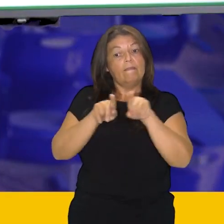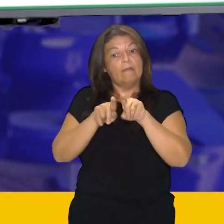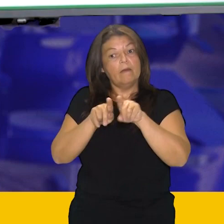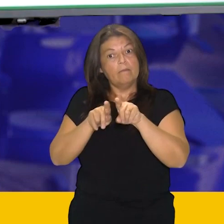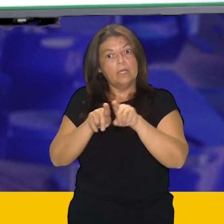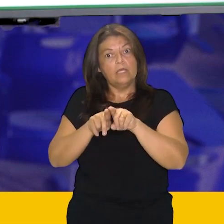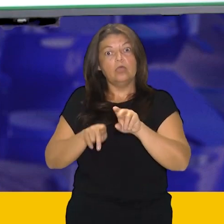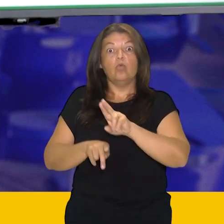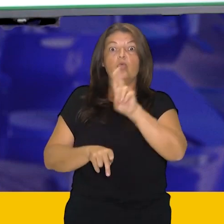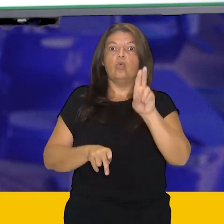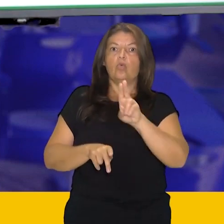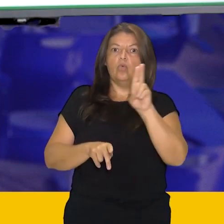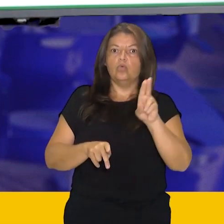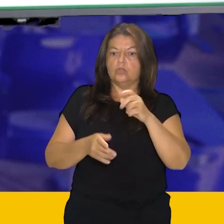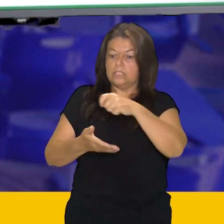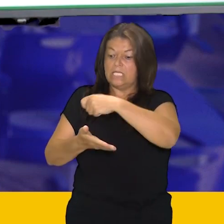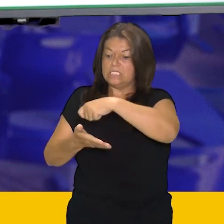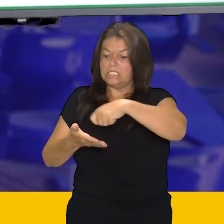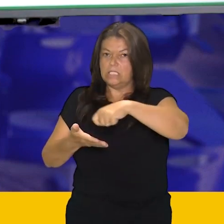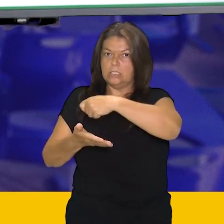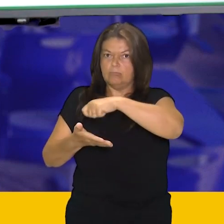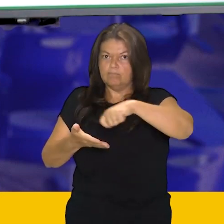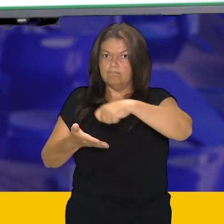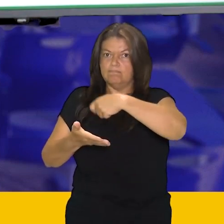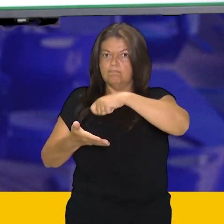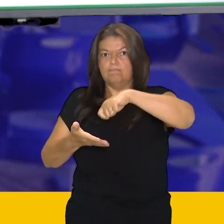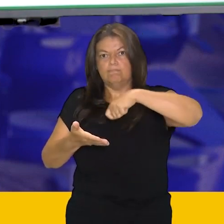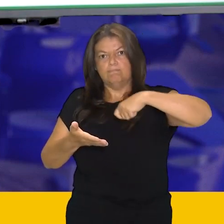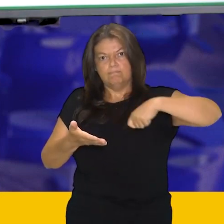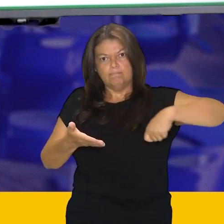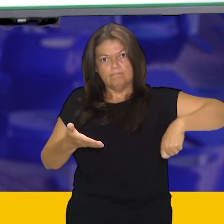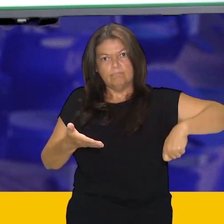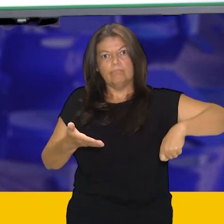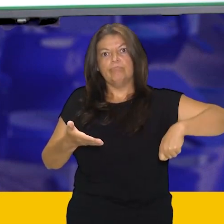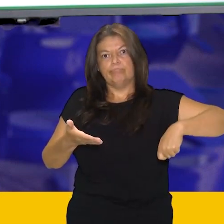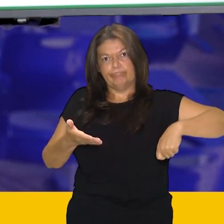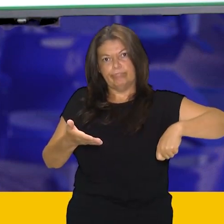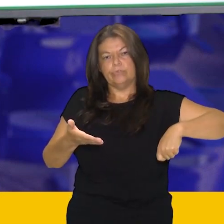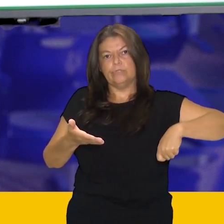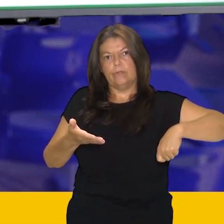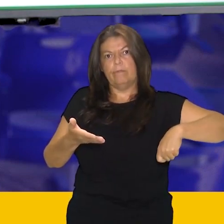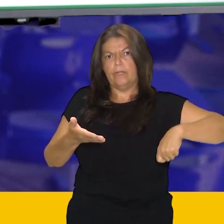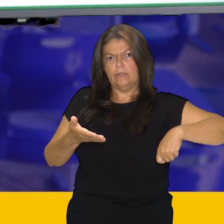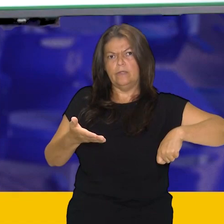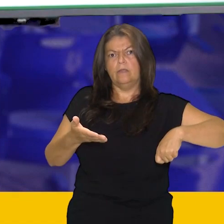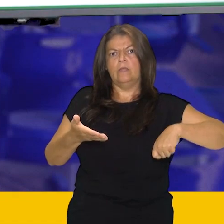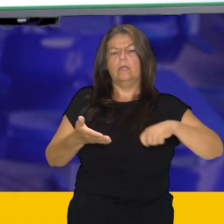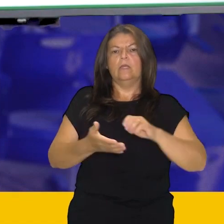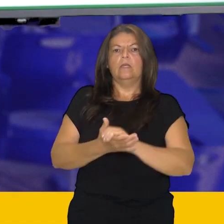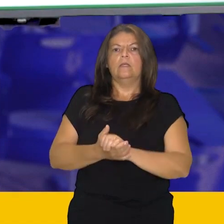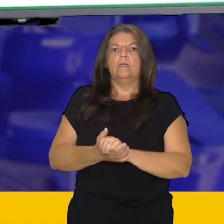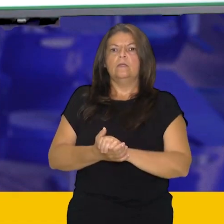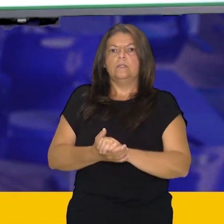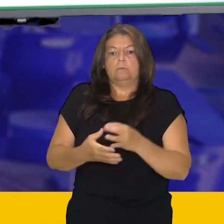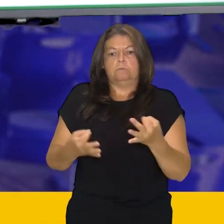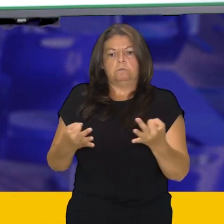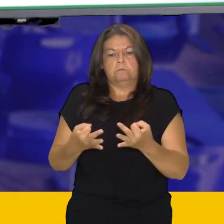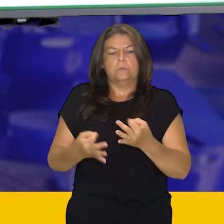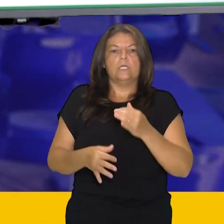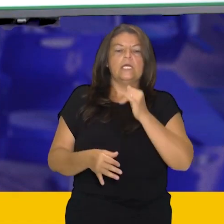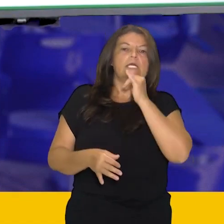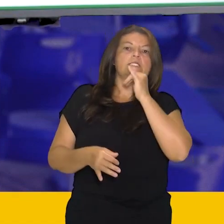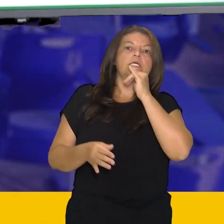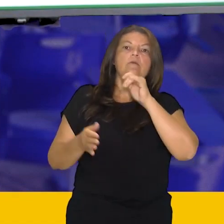em que a variedade utilizada é bem informal, certo? Por exemplo, a